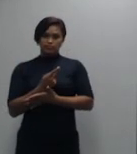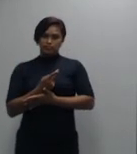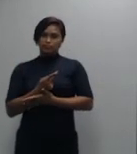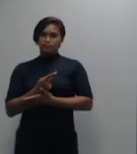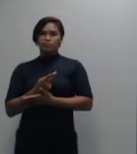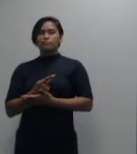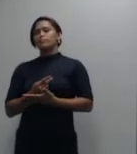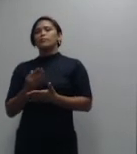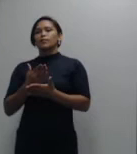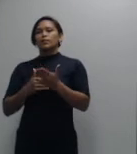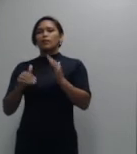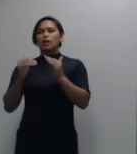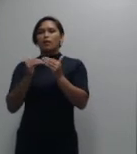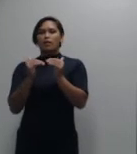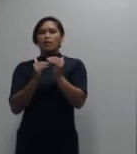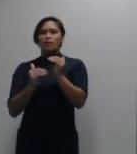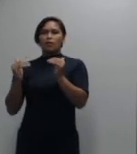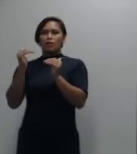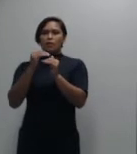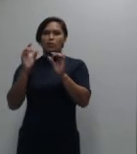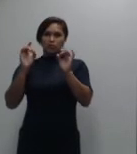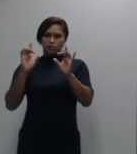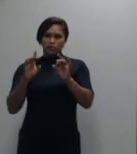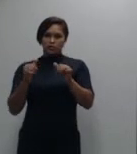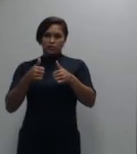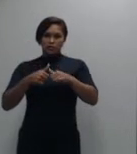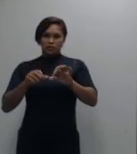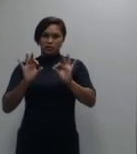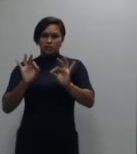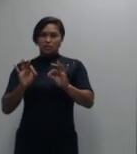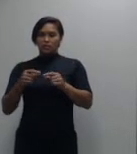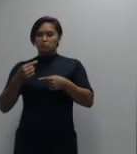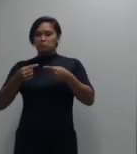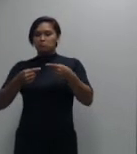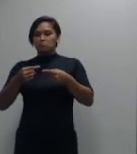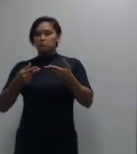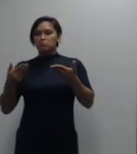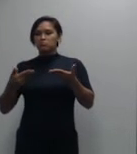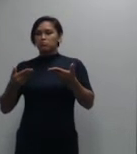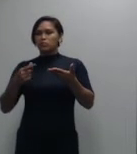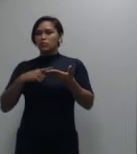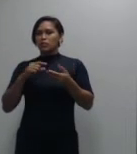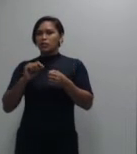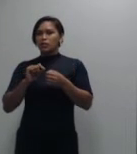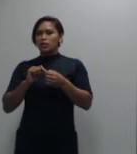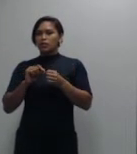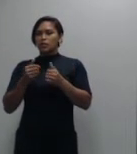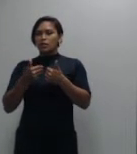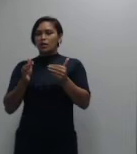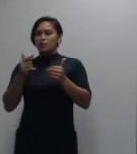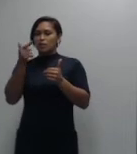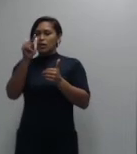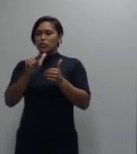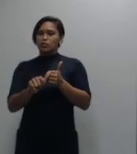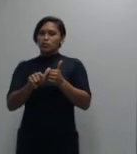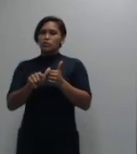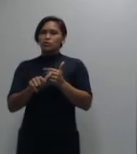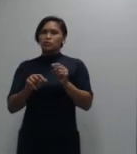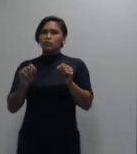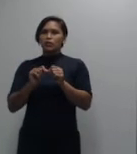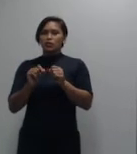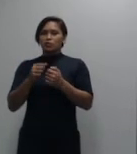Instância ordinária é que está em discussão e será reaberta a o